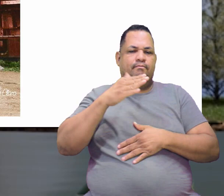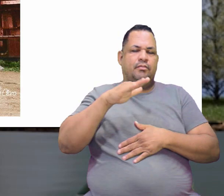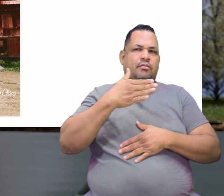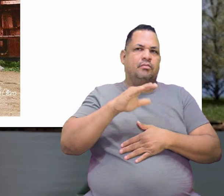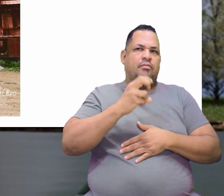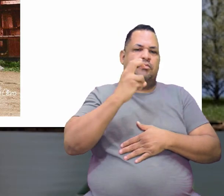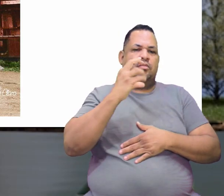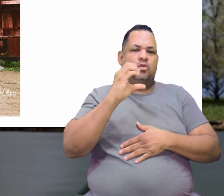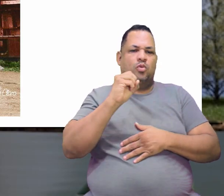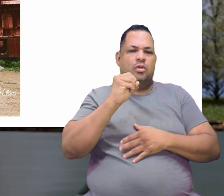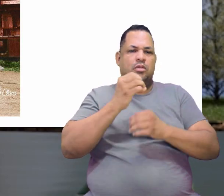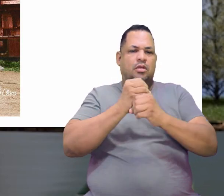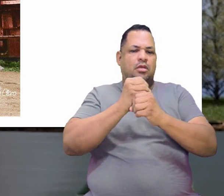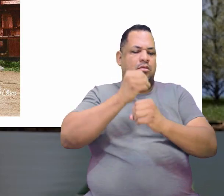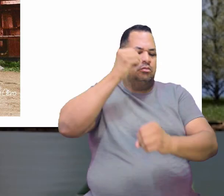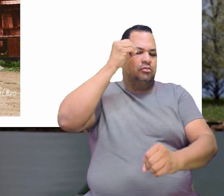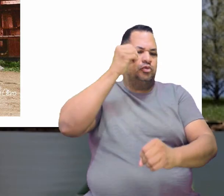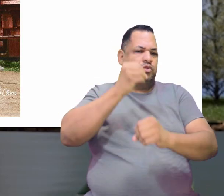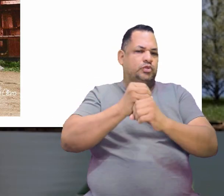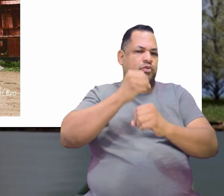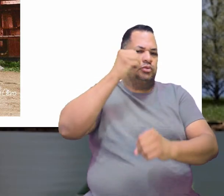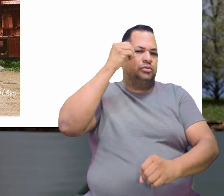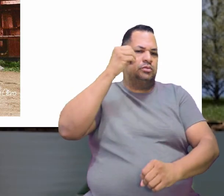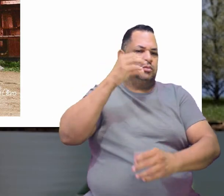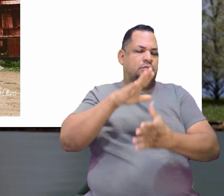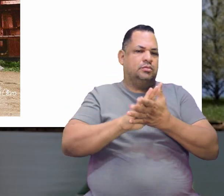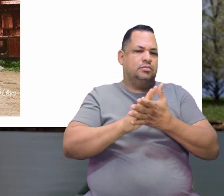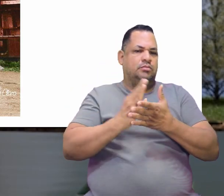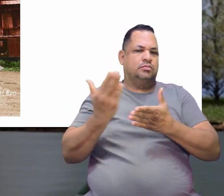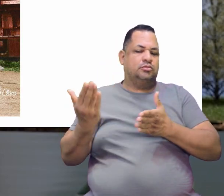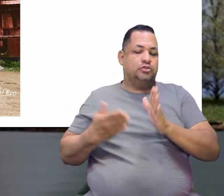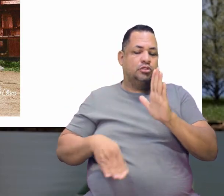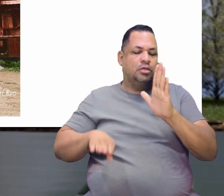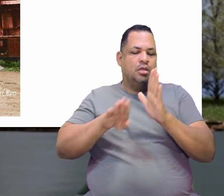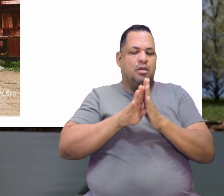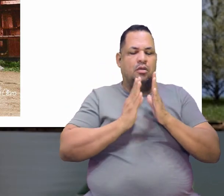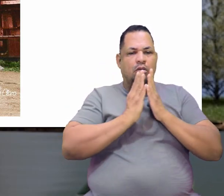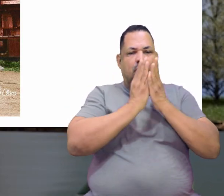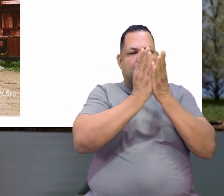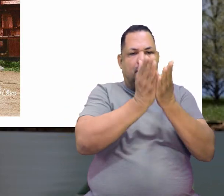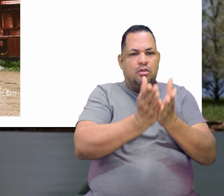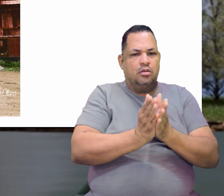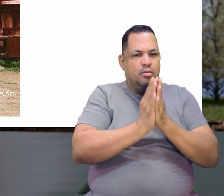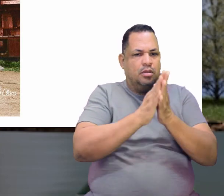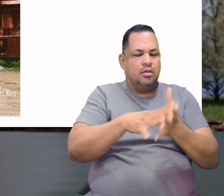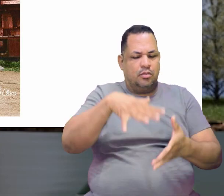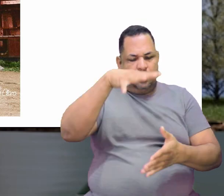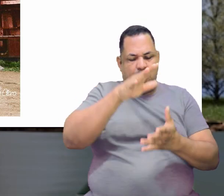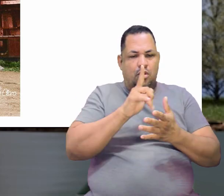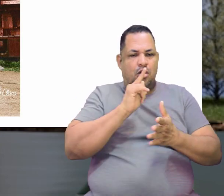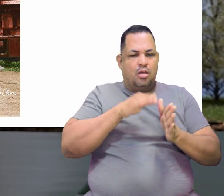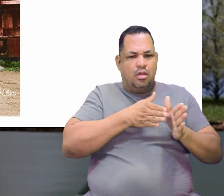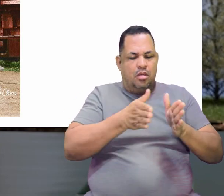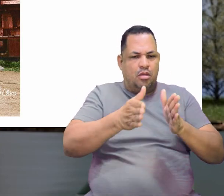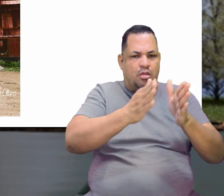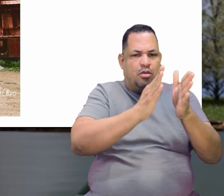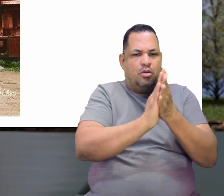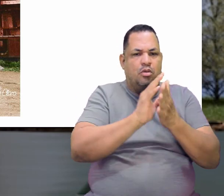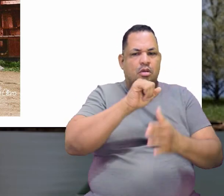torno de 50 engenheiros. Os caras vieram de embarcação pelo Amazonas,